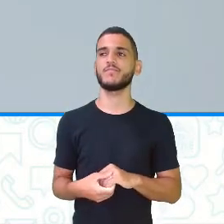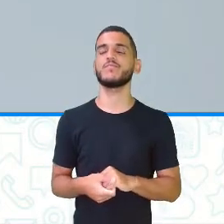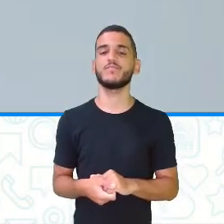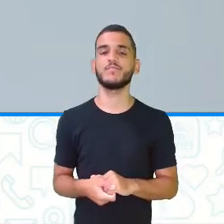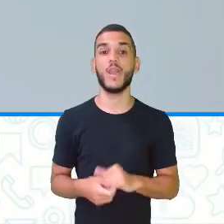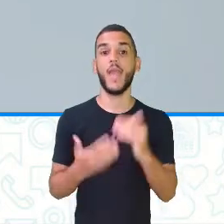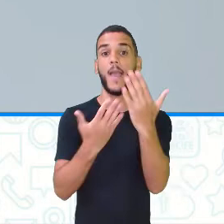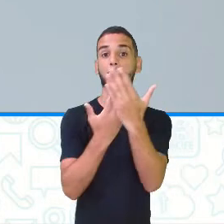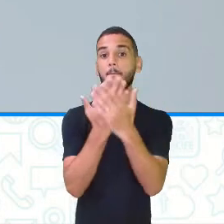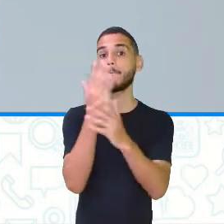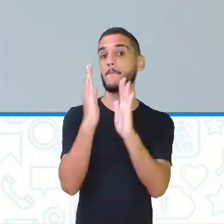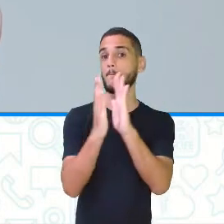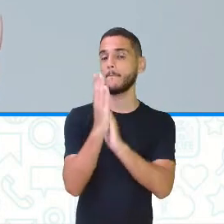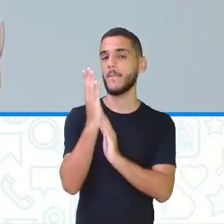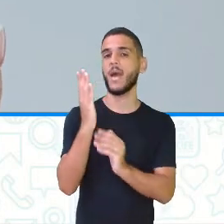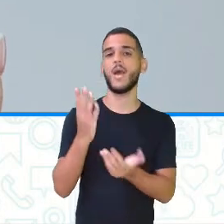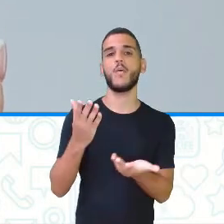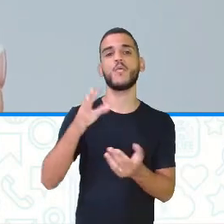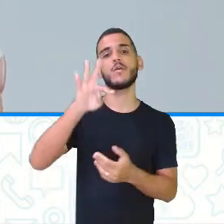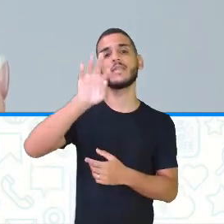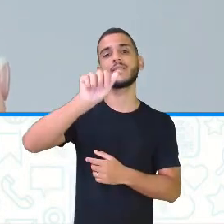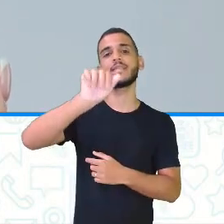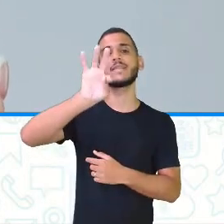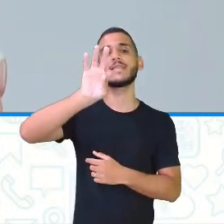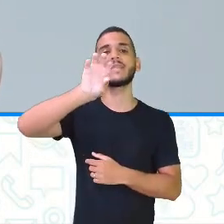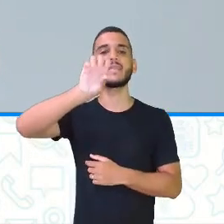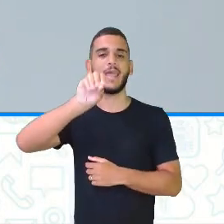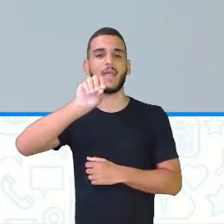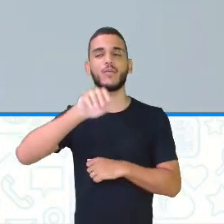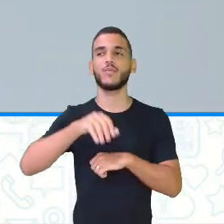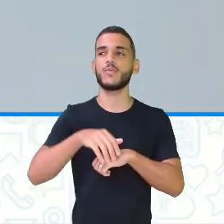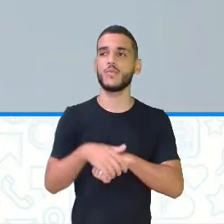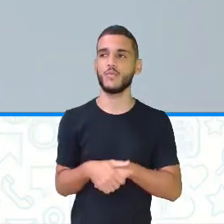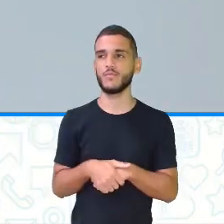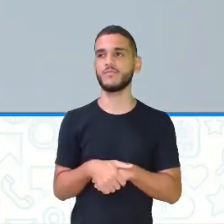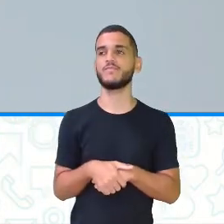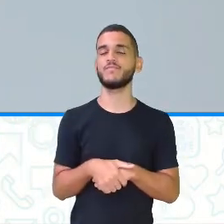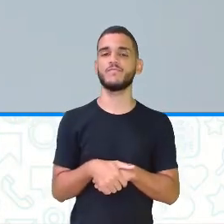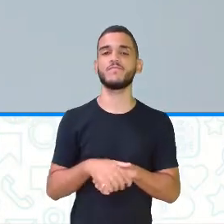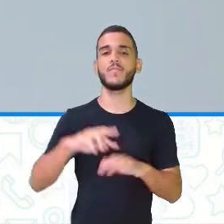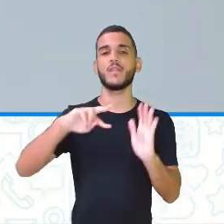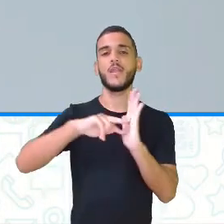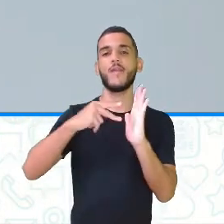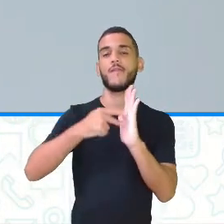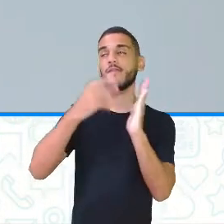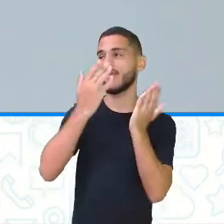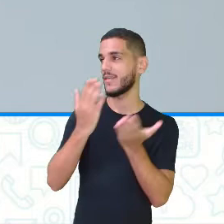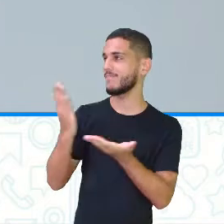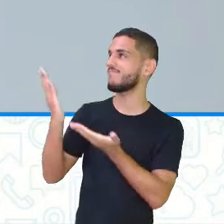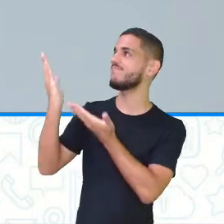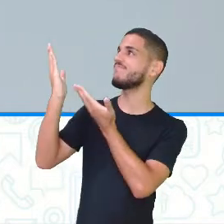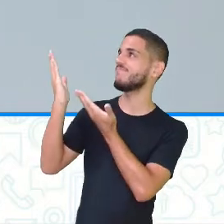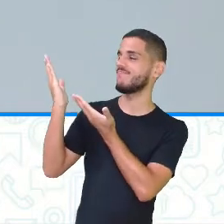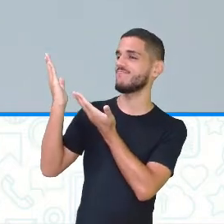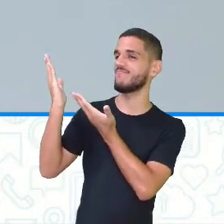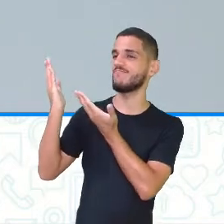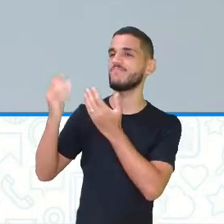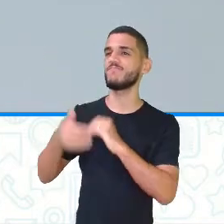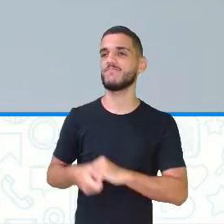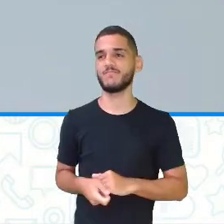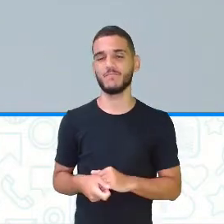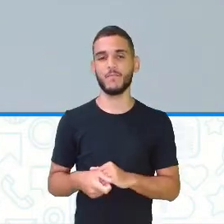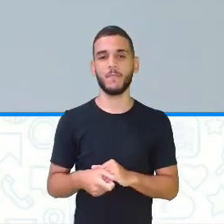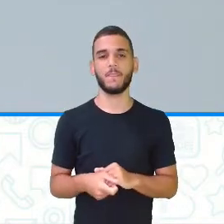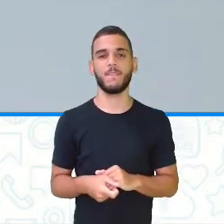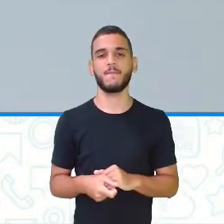lá. Primeiro, o da mão, que eu estou fazendo referência à nossa pele, é